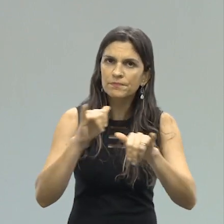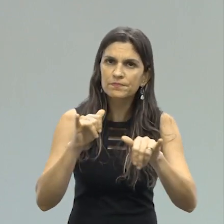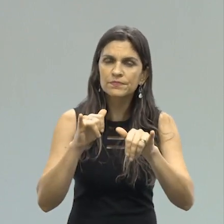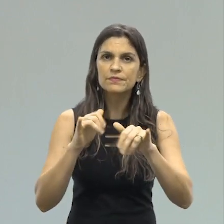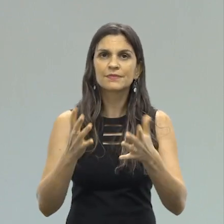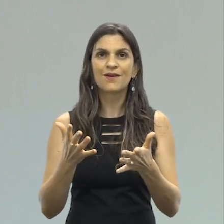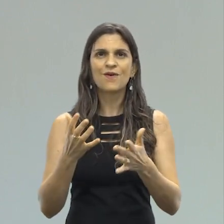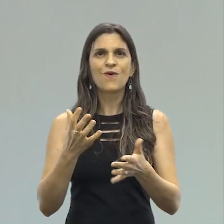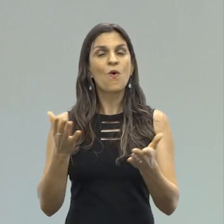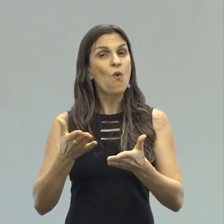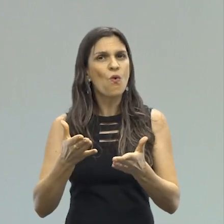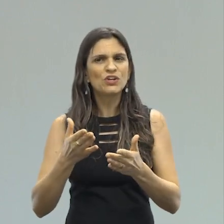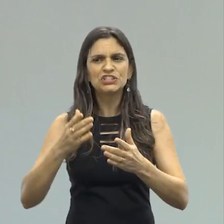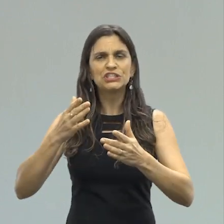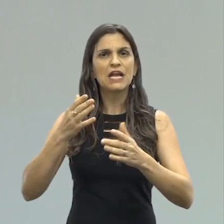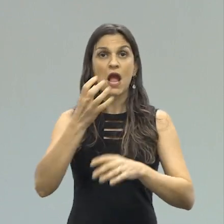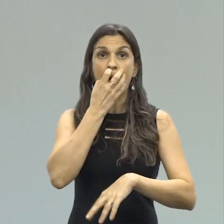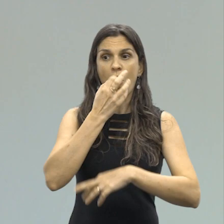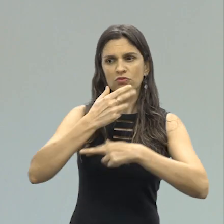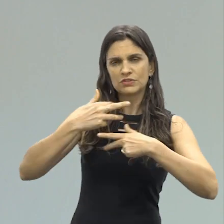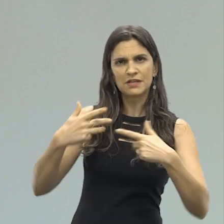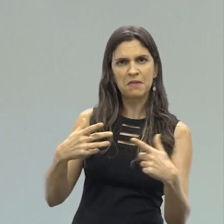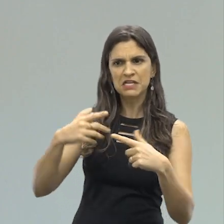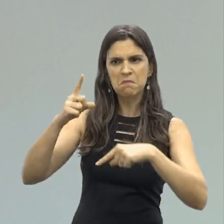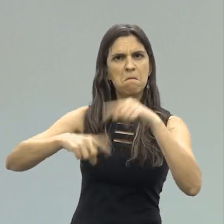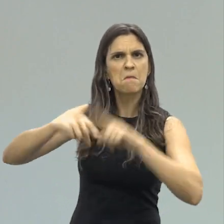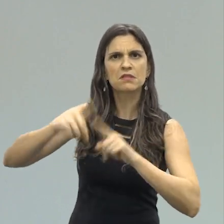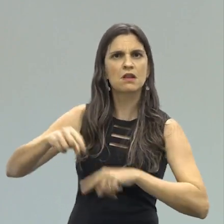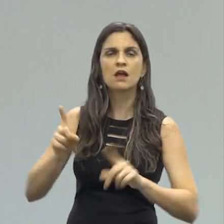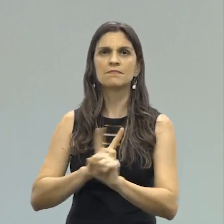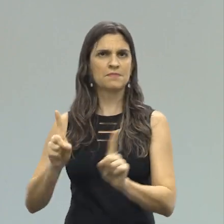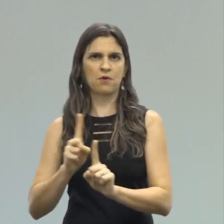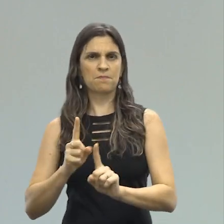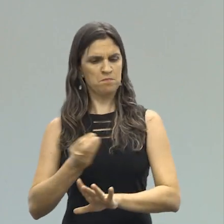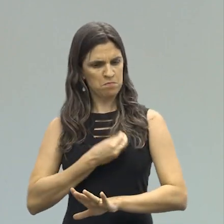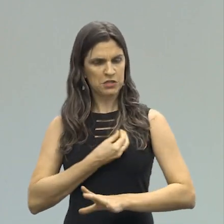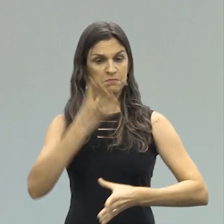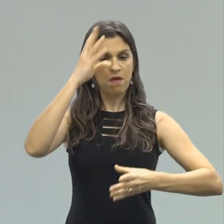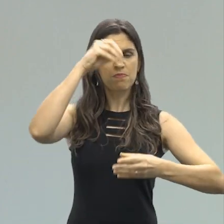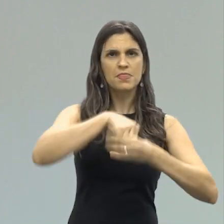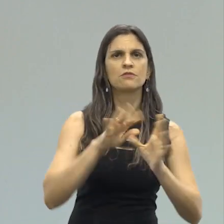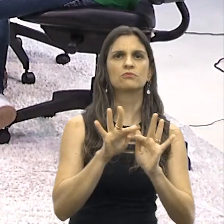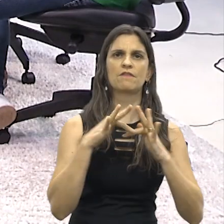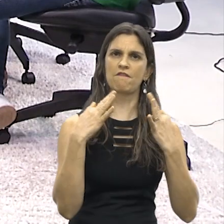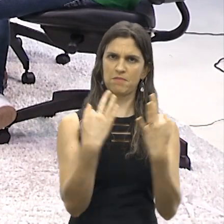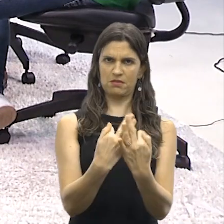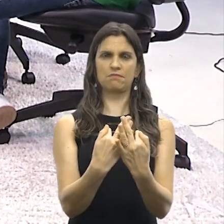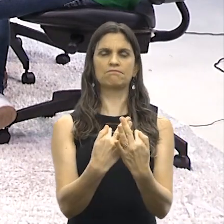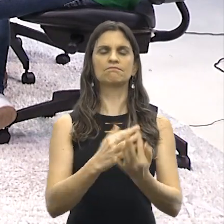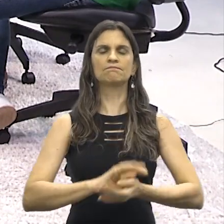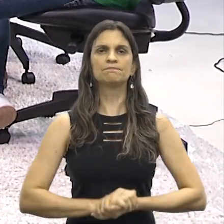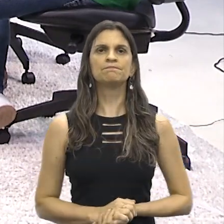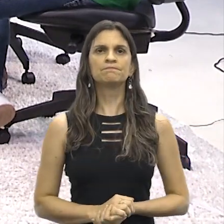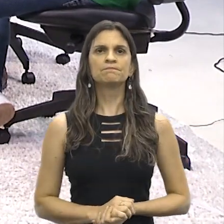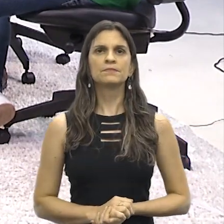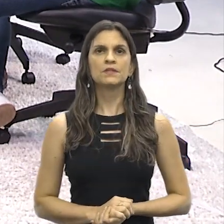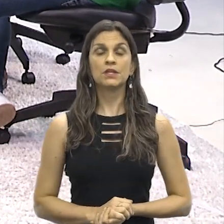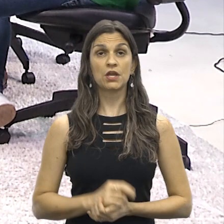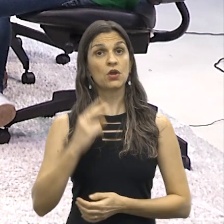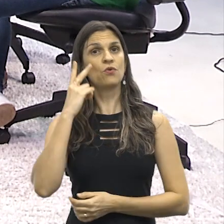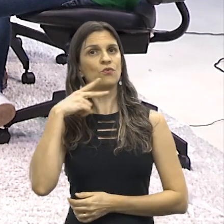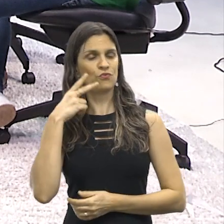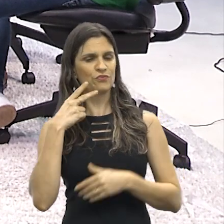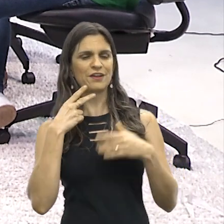um status diferente, ele não é mais um objeto, ele faz parte da família de várias pessoas. Inclusive, né, o vereador tem